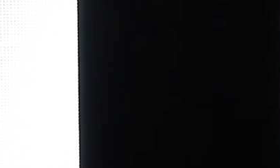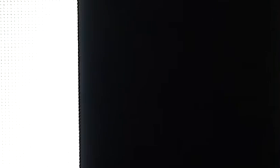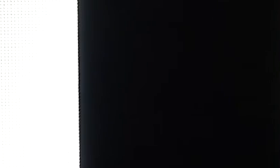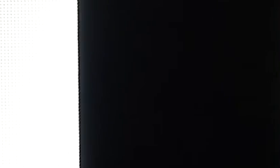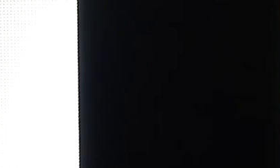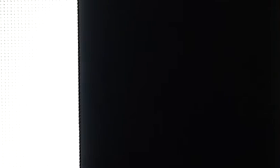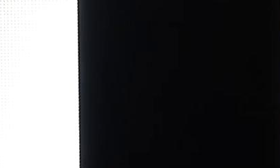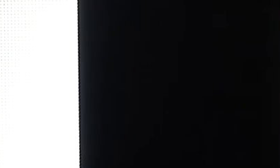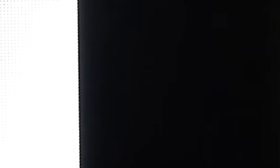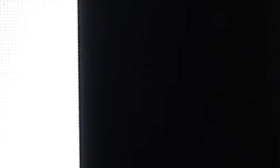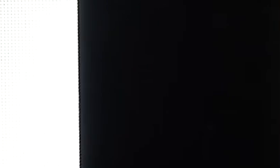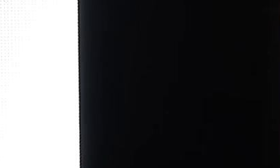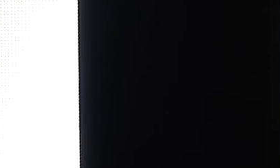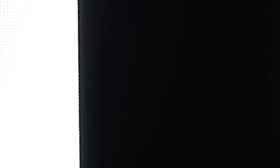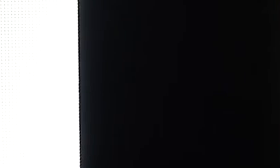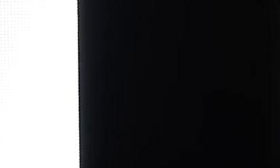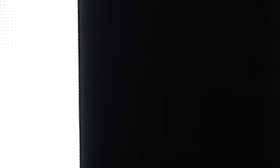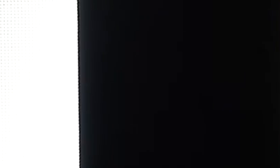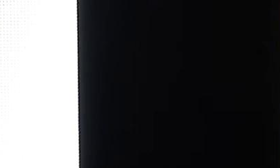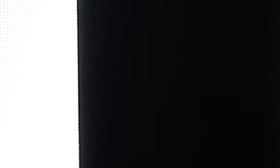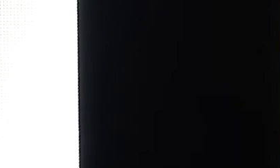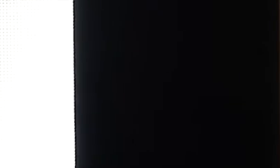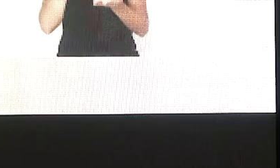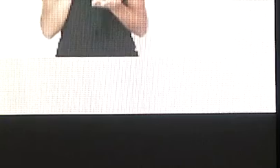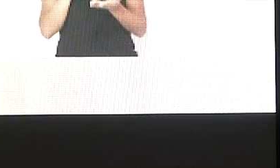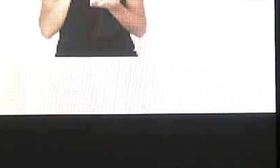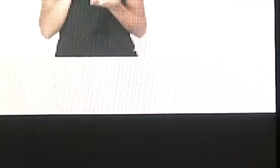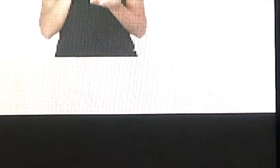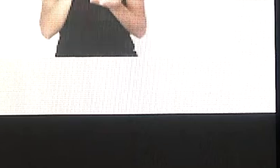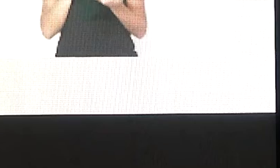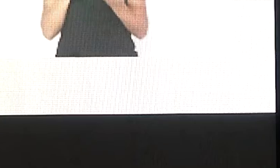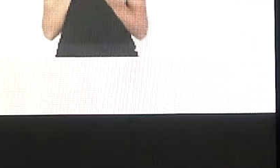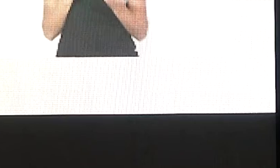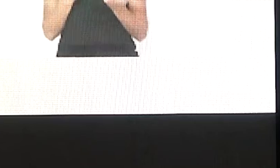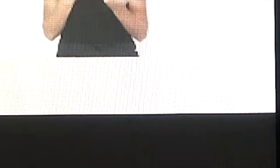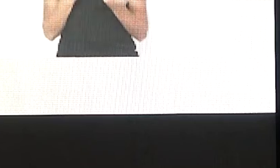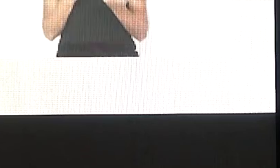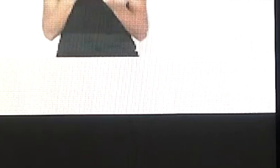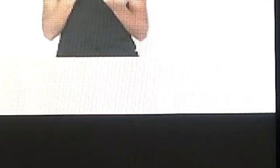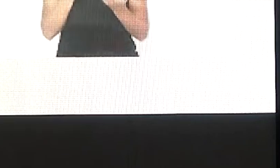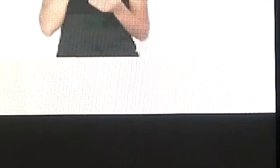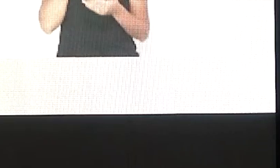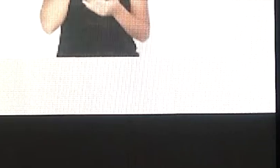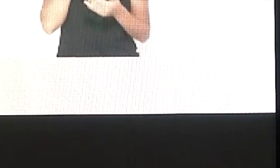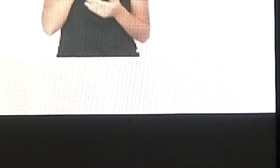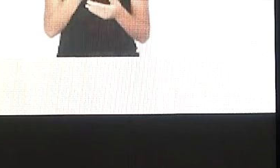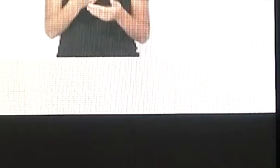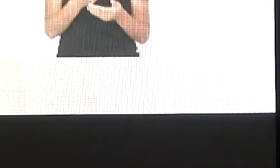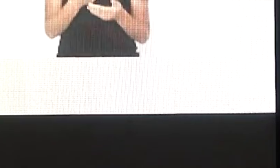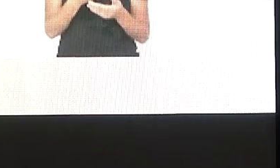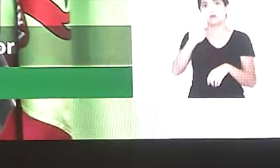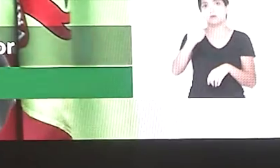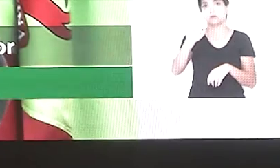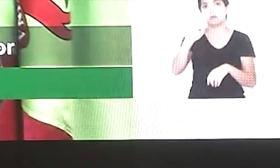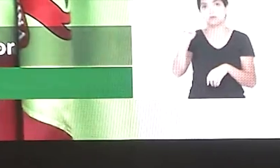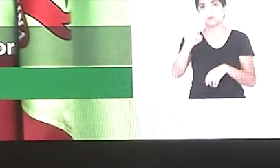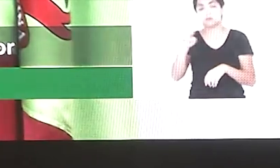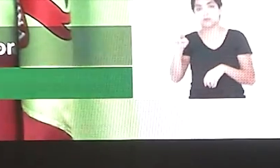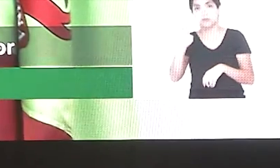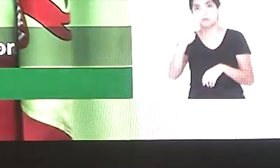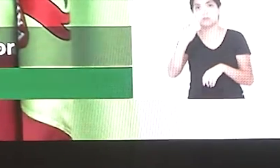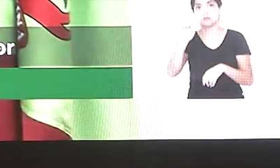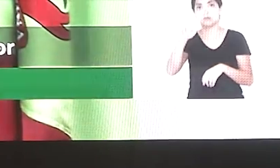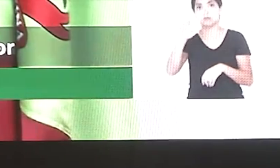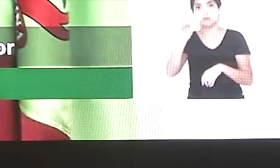obrigatória a capacitação em noções básicas de primeiros socorros para professores e outros funcionários que